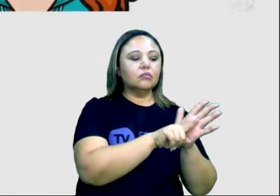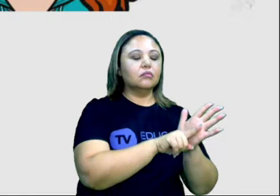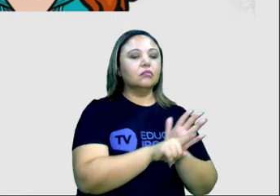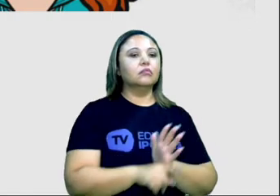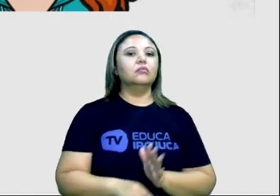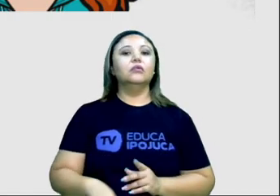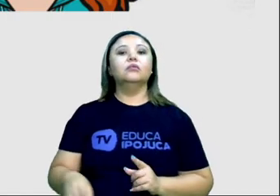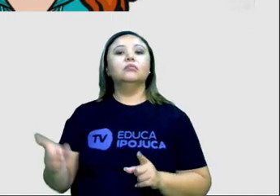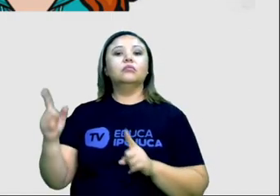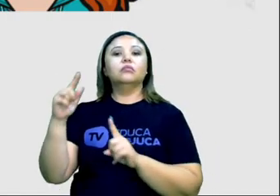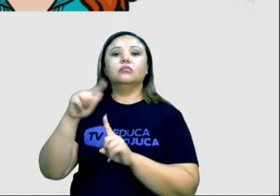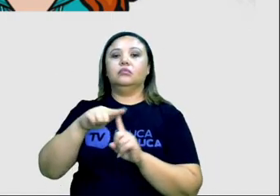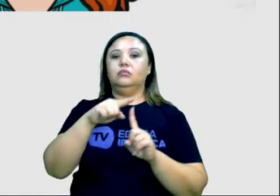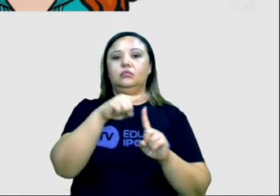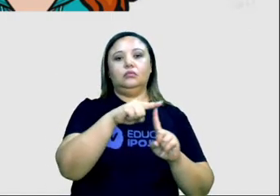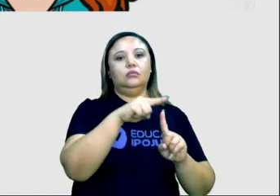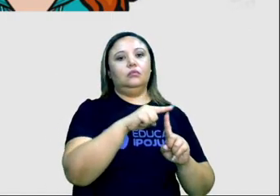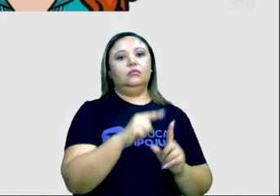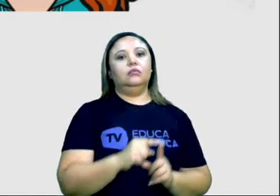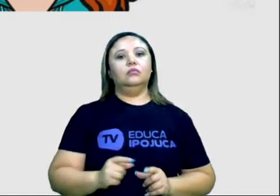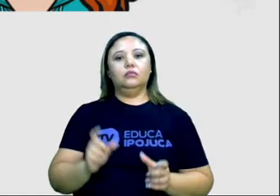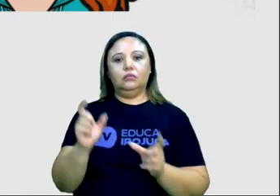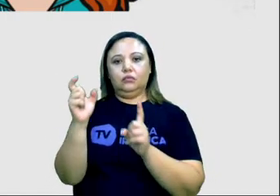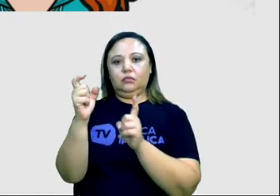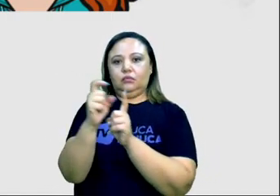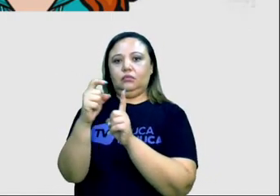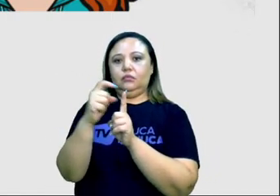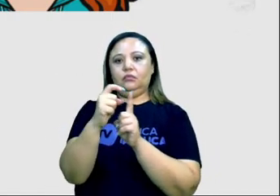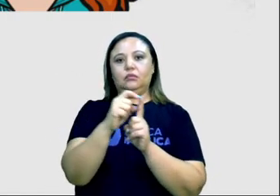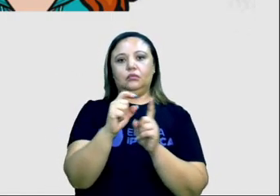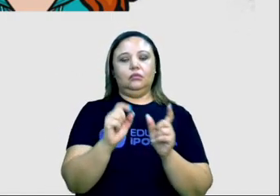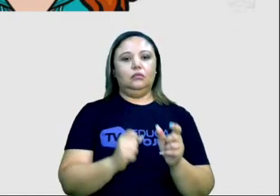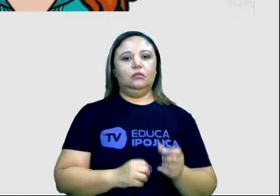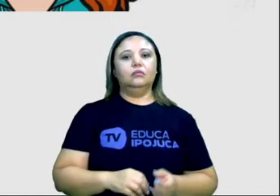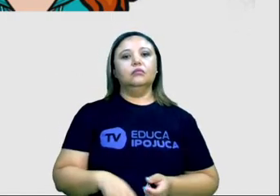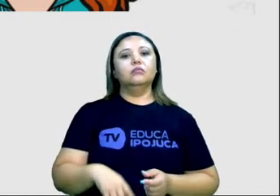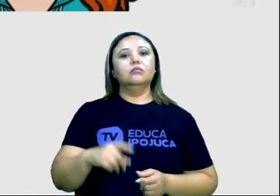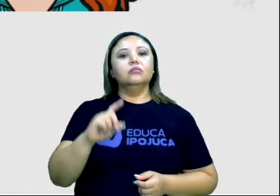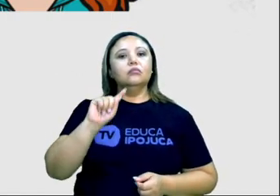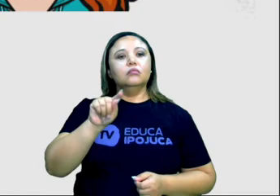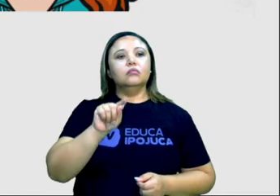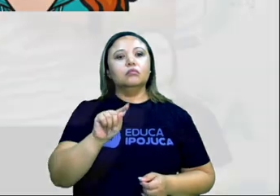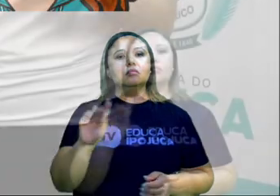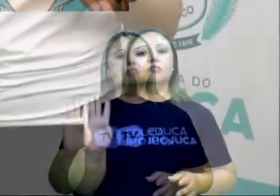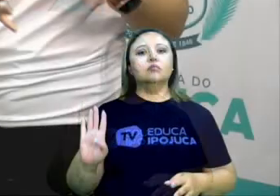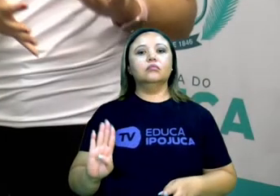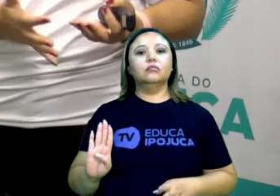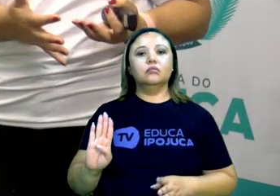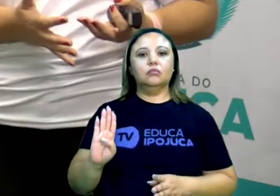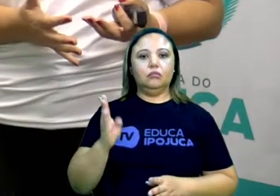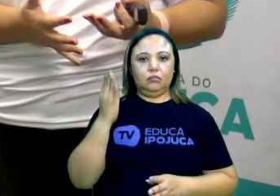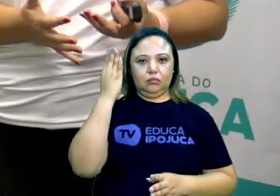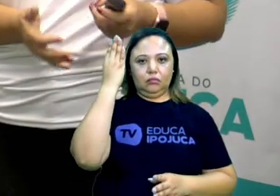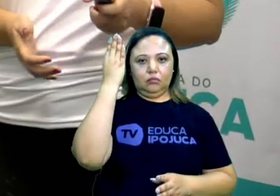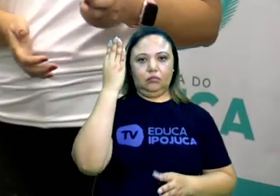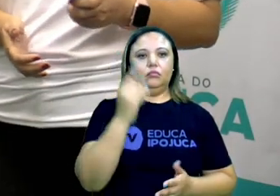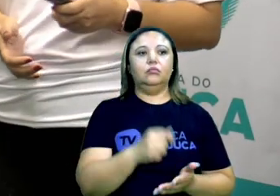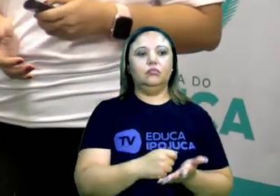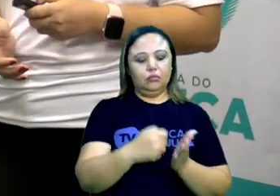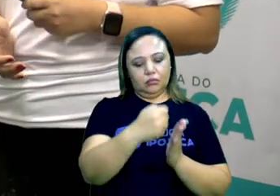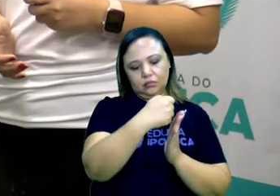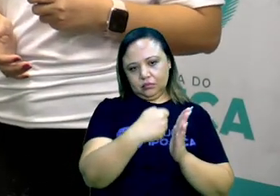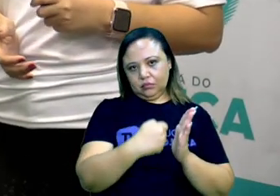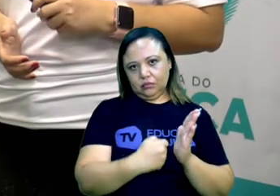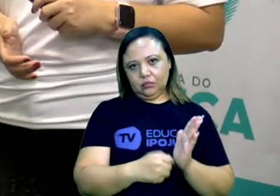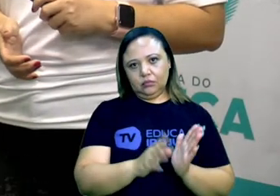casa sobre esses tipos de falácia e anotem tudo no caderno, certo? Exemplos e conceitos, ok?